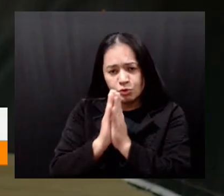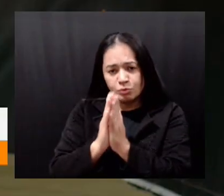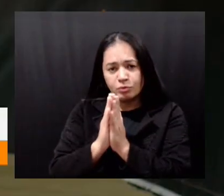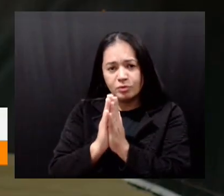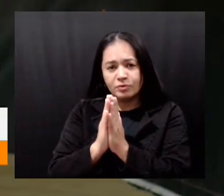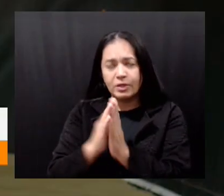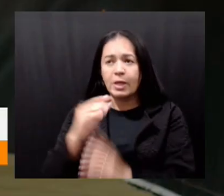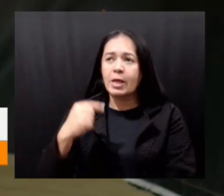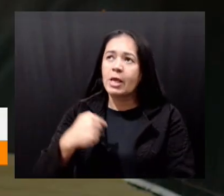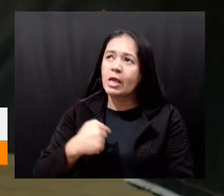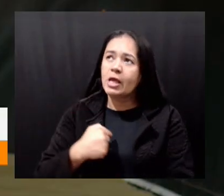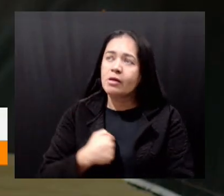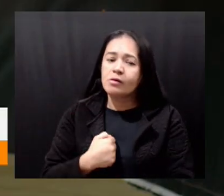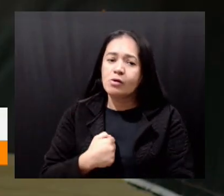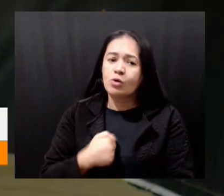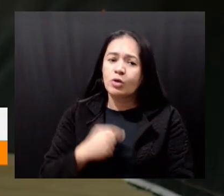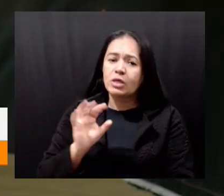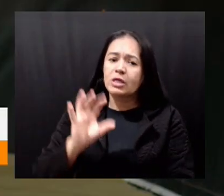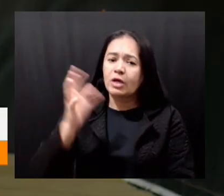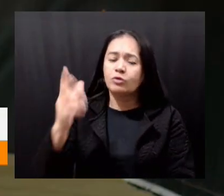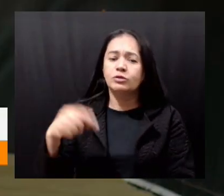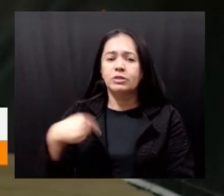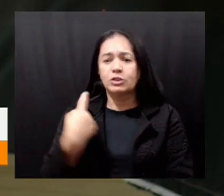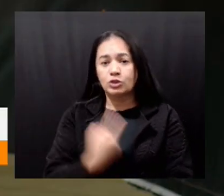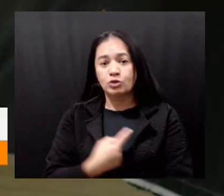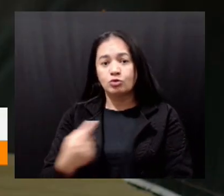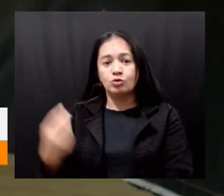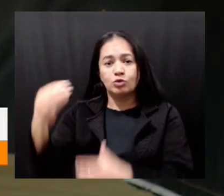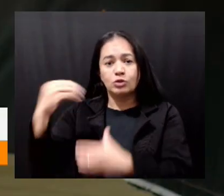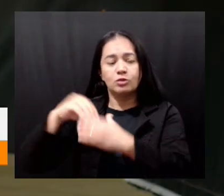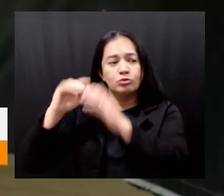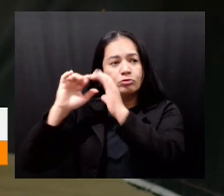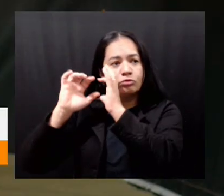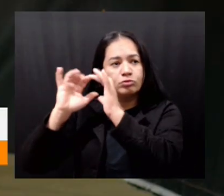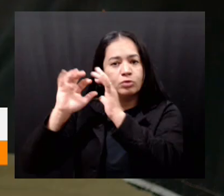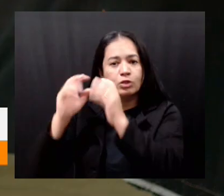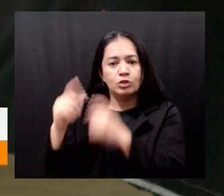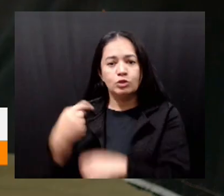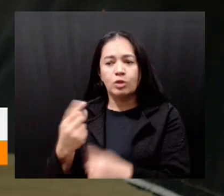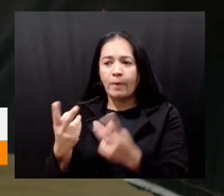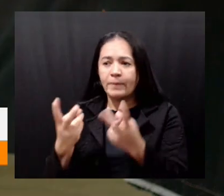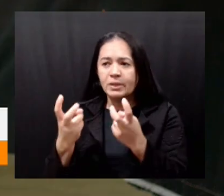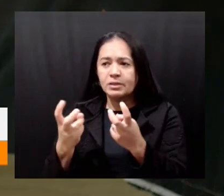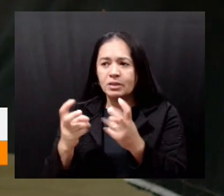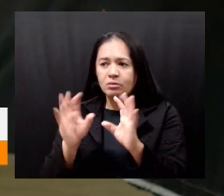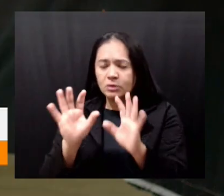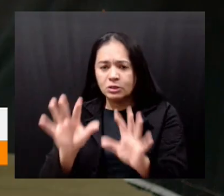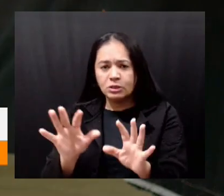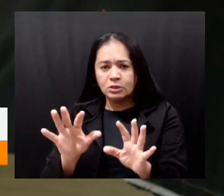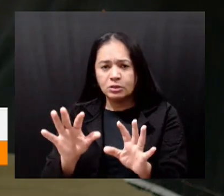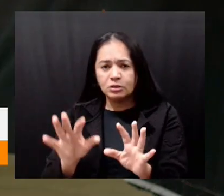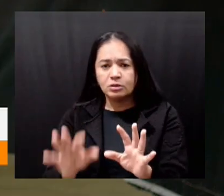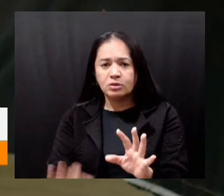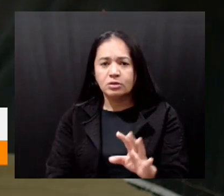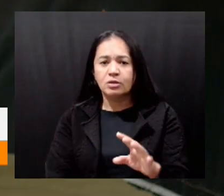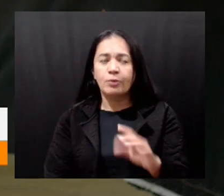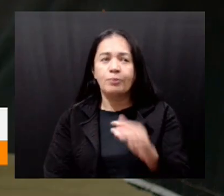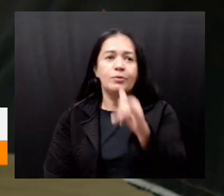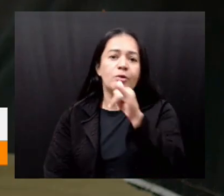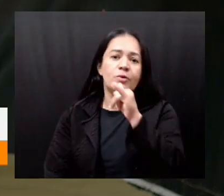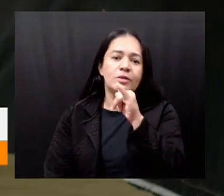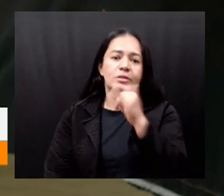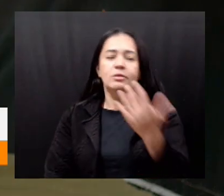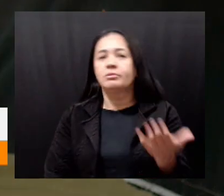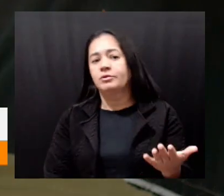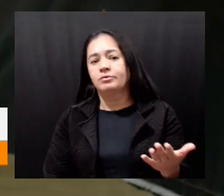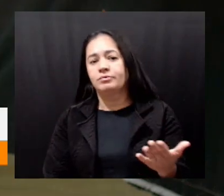que acontece no nosso cérebro quando a gente vê esse tipo de situação, esse tipo de ocorrido. Um exemplo, né, é tão ruim falar, mas